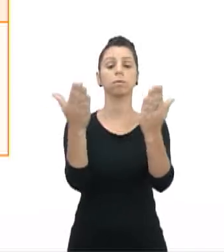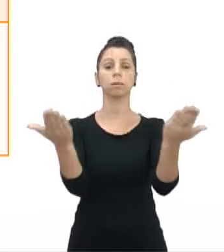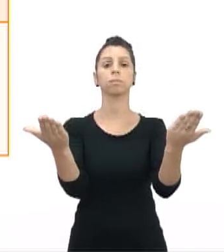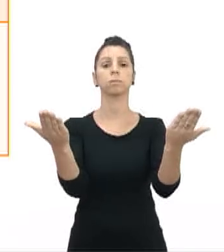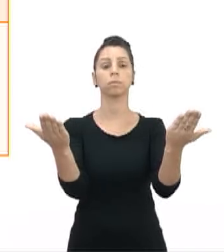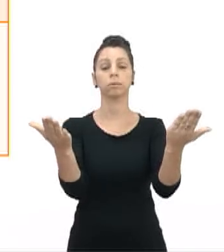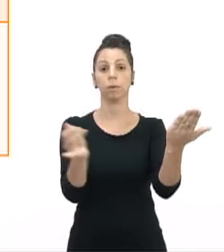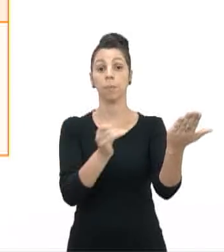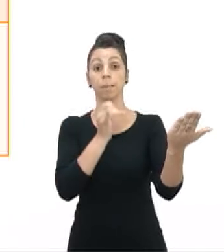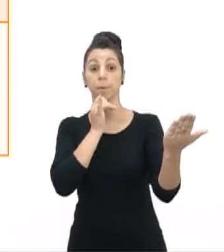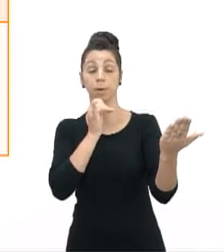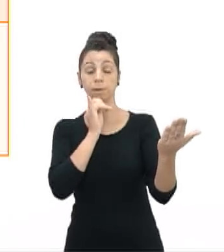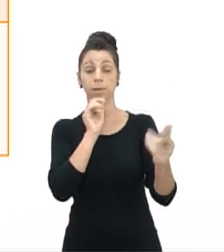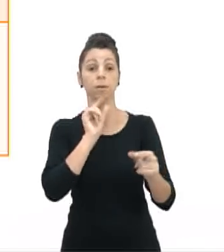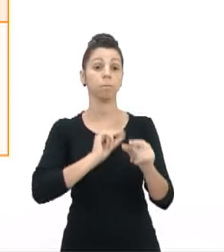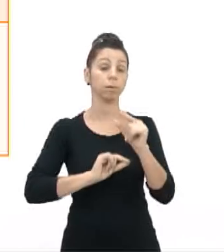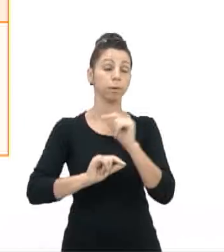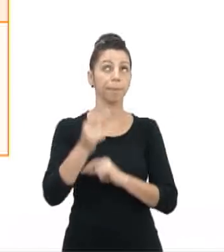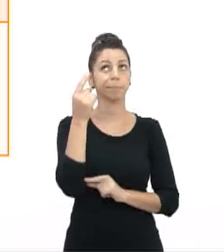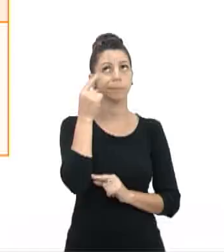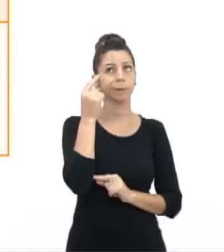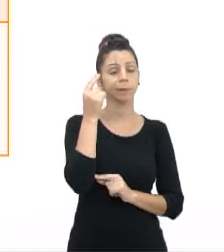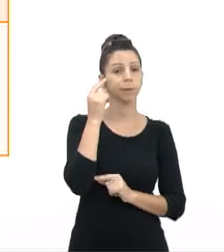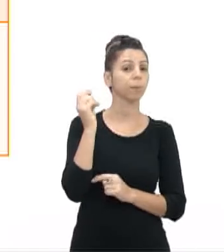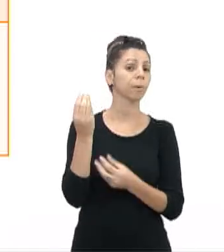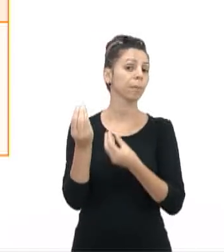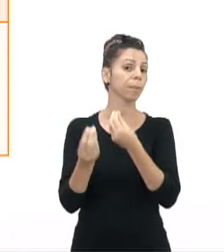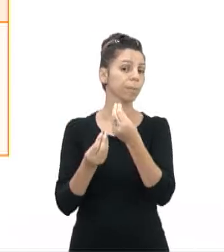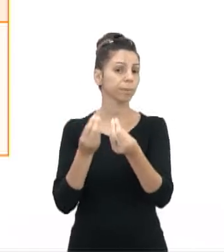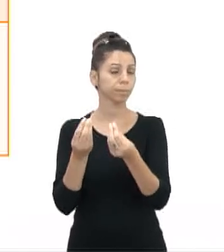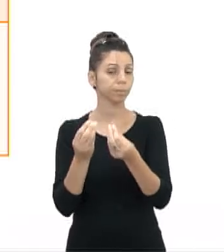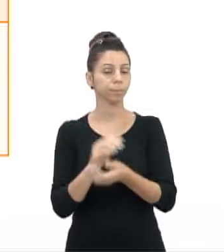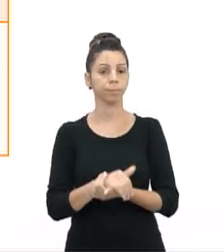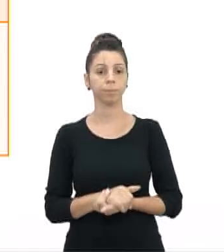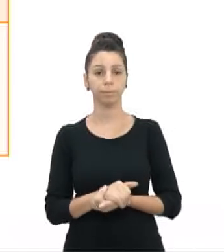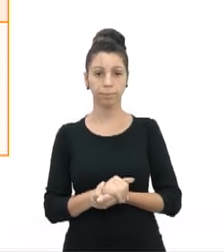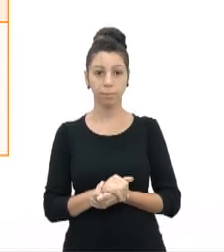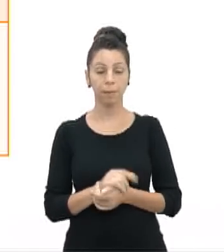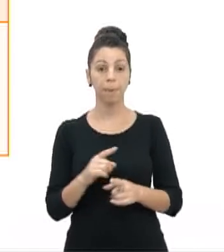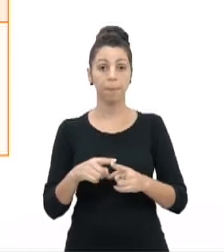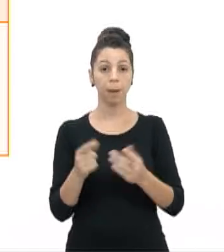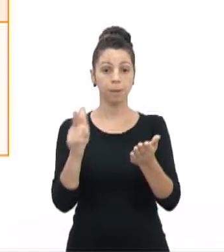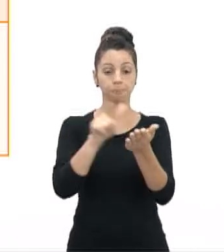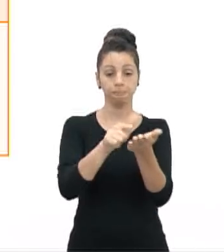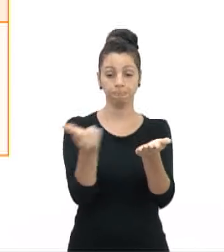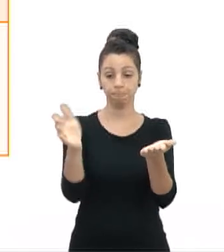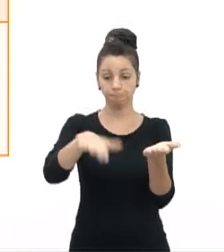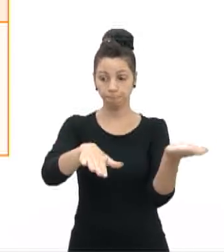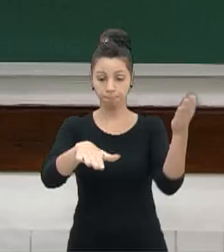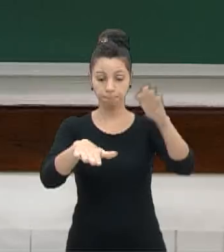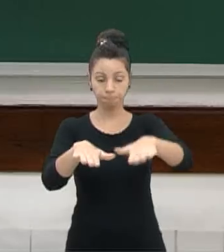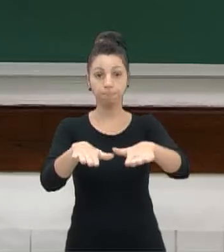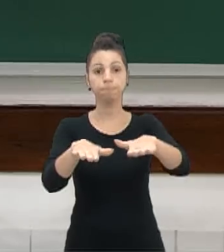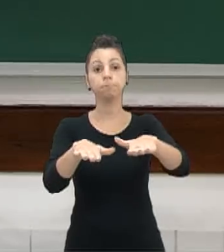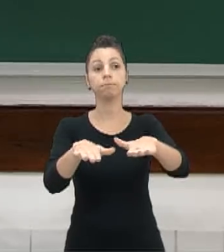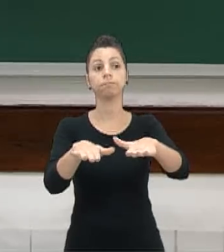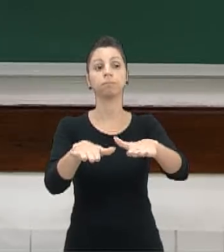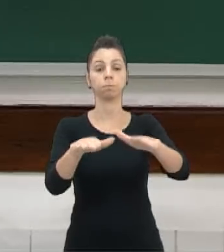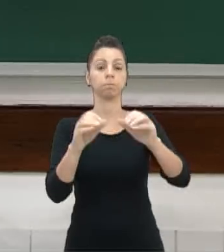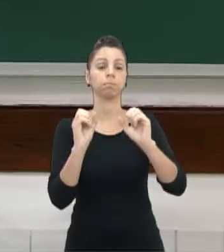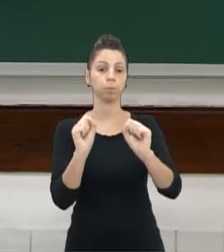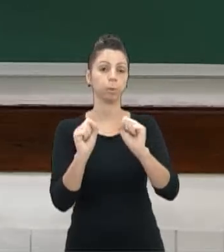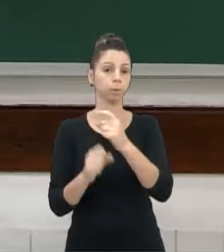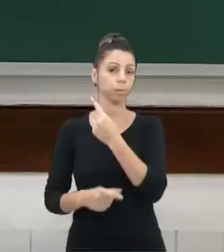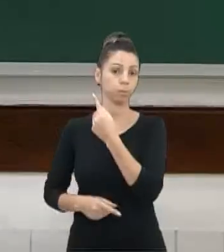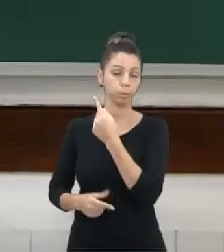um exemplo, a gente está pensando, há várias possibilidades de folder. Mas num folder mais padrão, mais modelinho, a gente